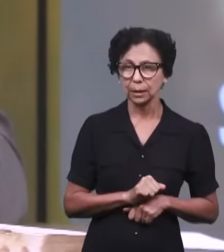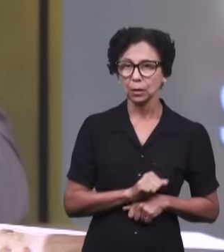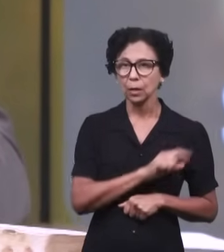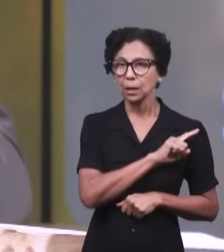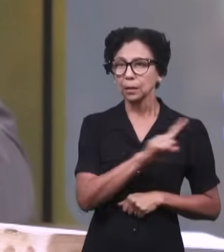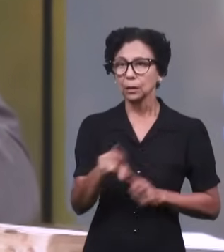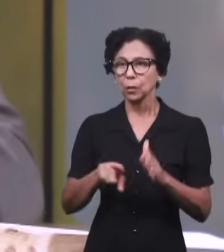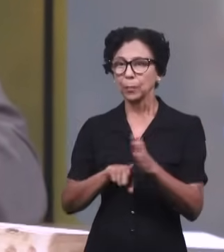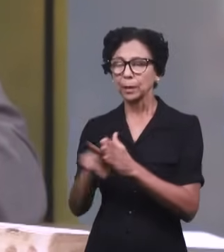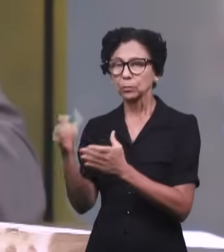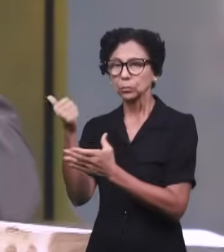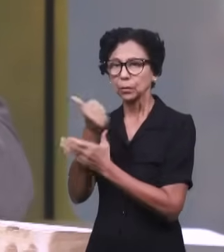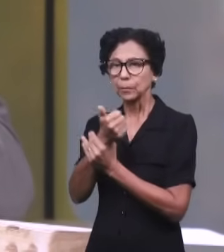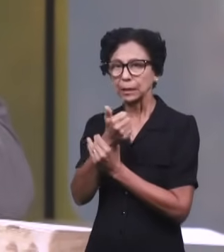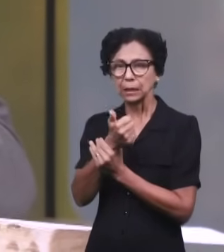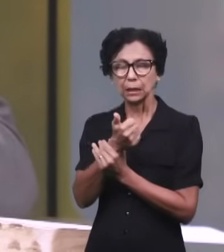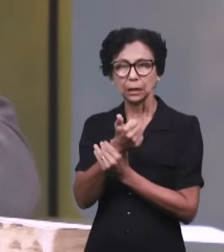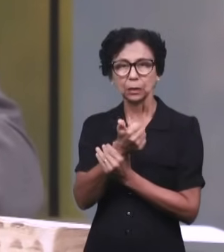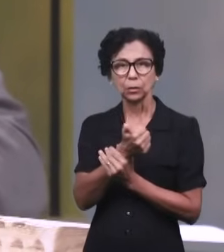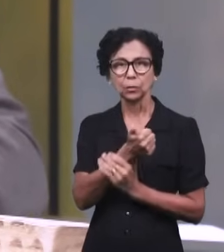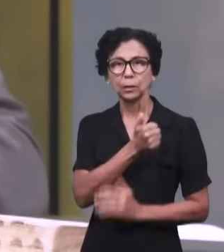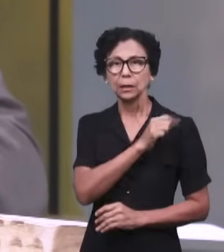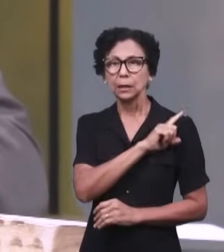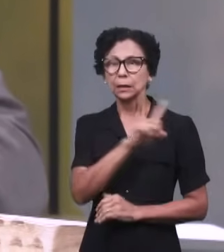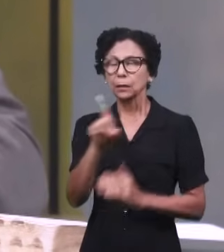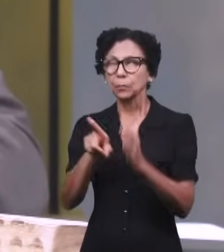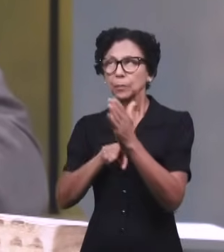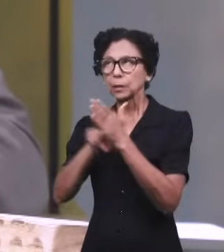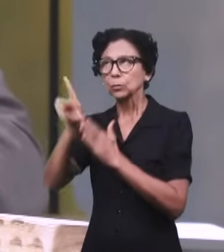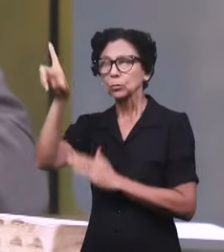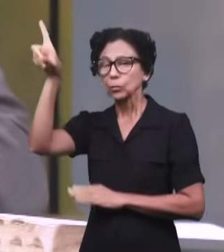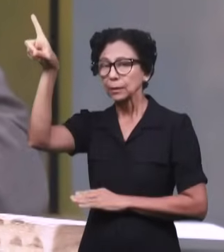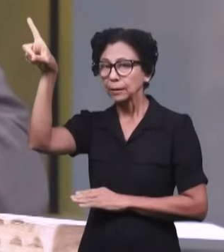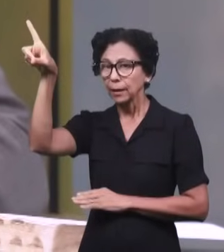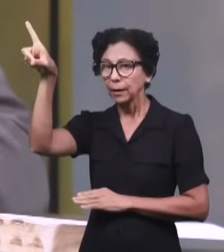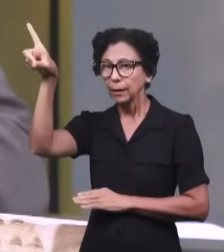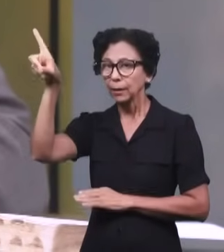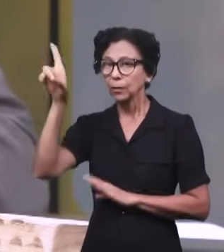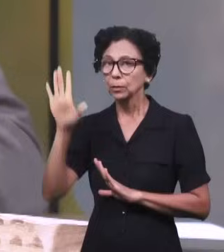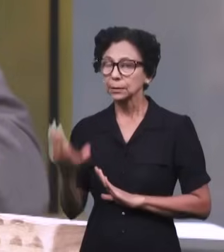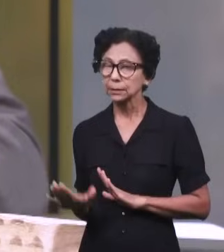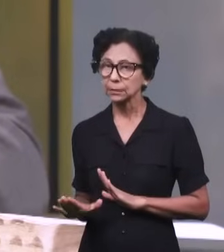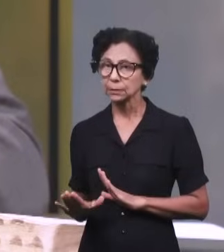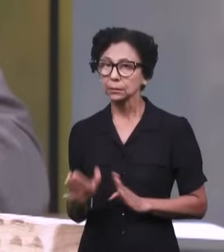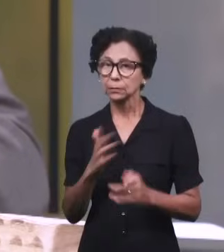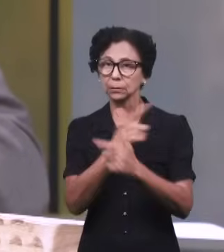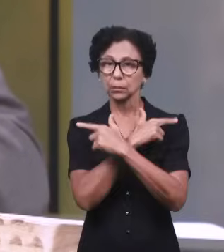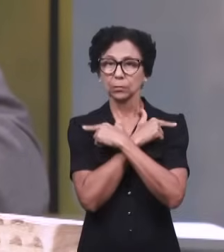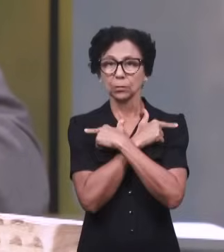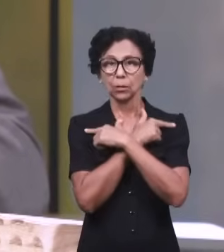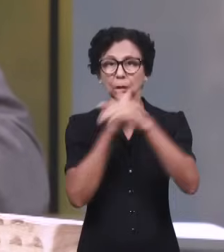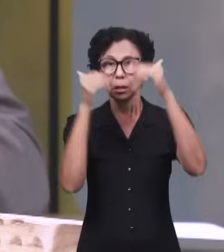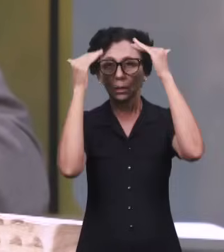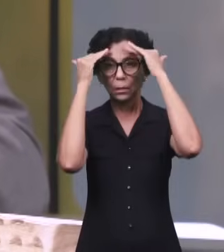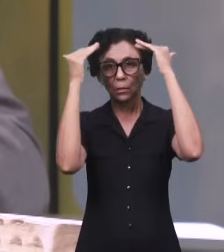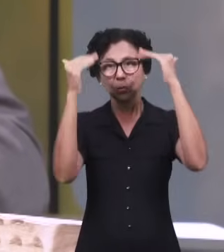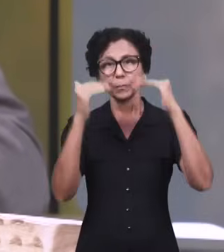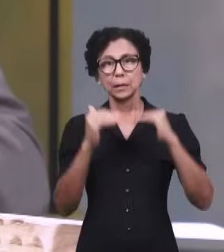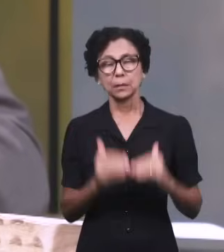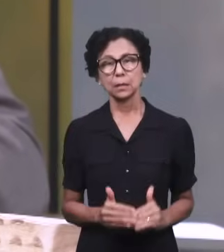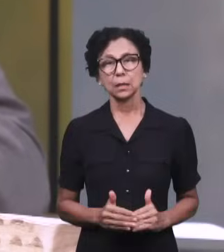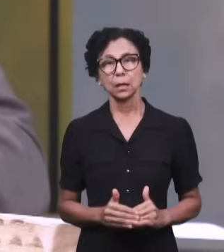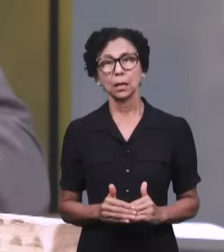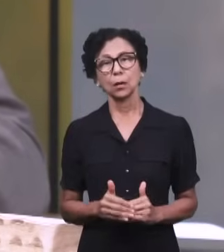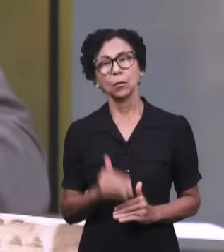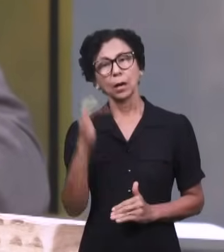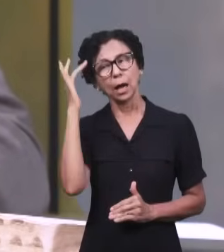corpo. E isso é comum, se a gente traz para o dia de hoje, quando as pessoas desobedecem e começam a tomar decisão pela sua própria razão. Eu